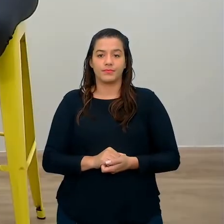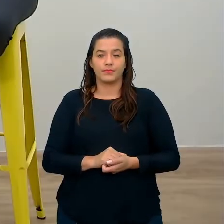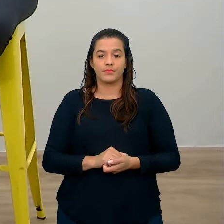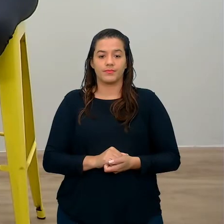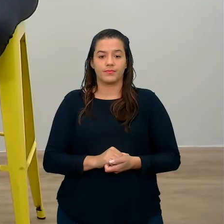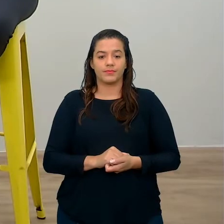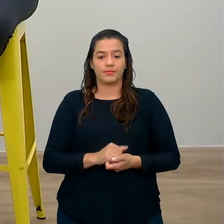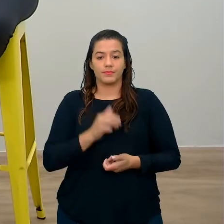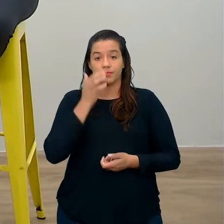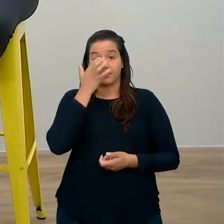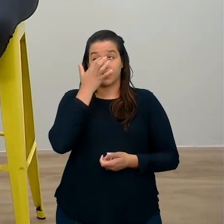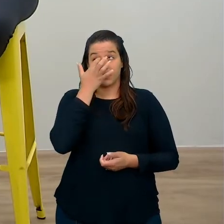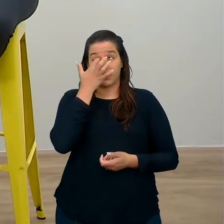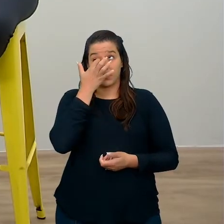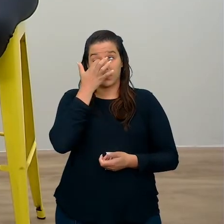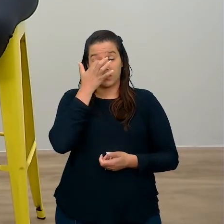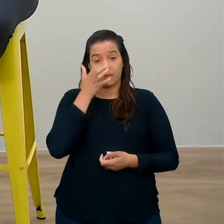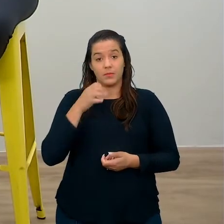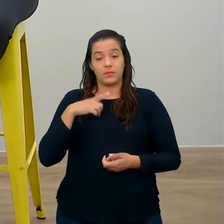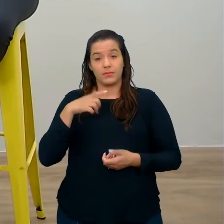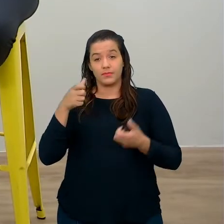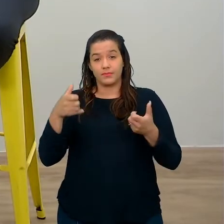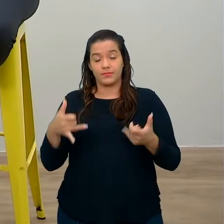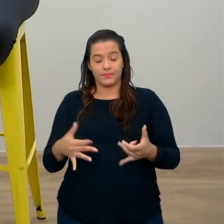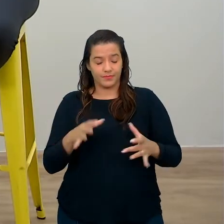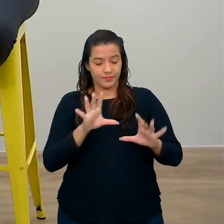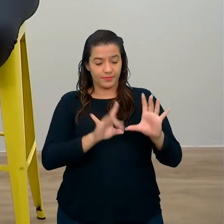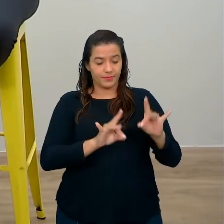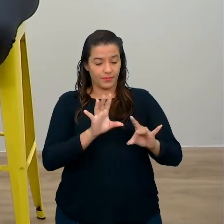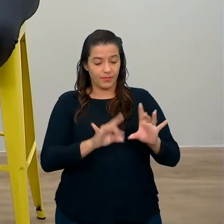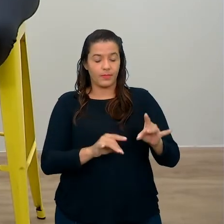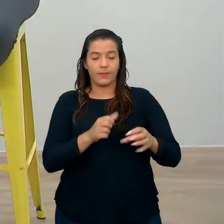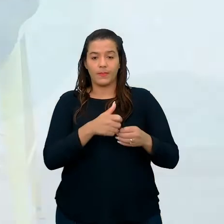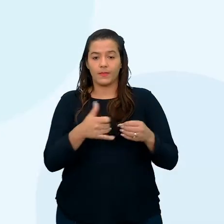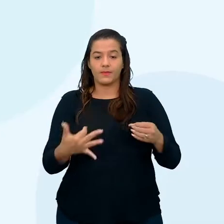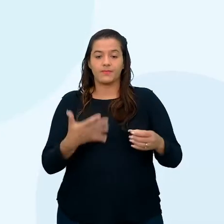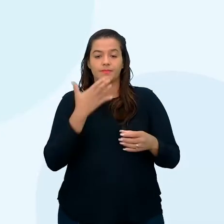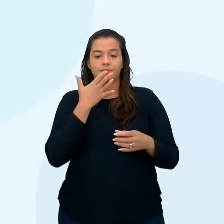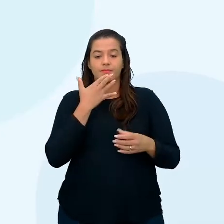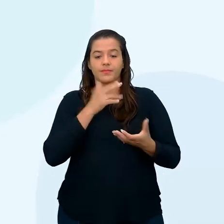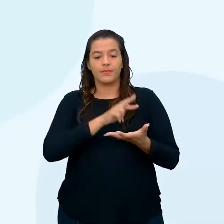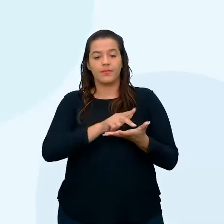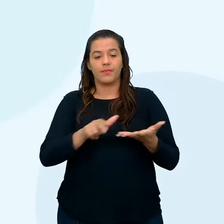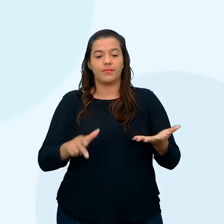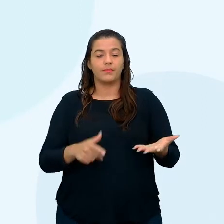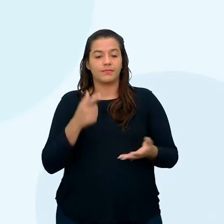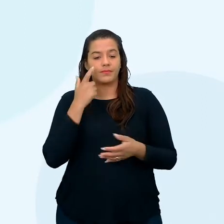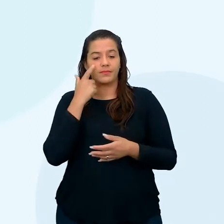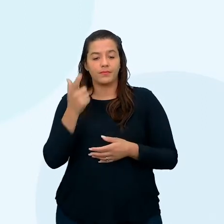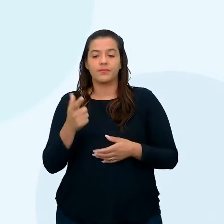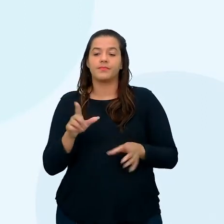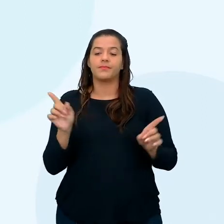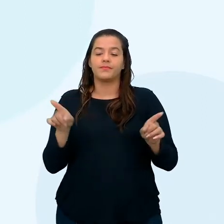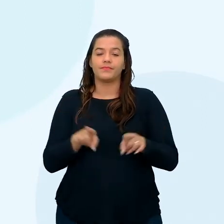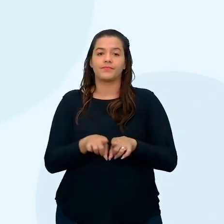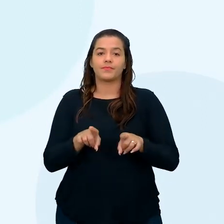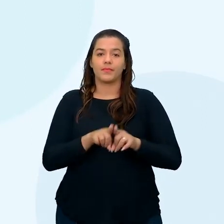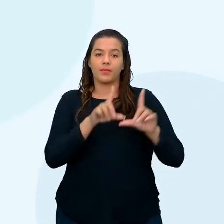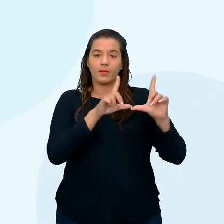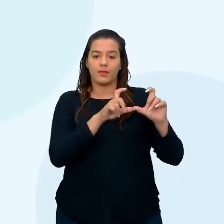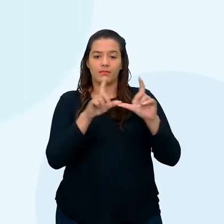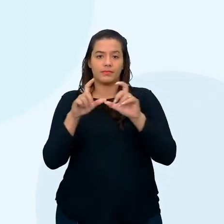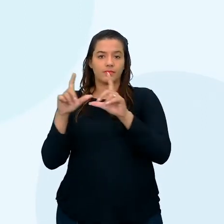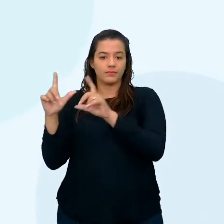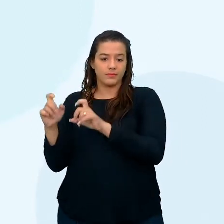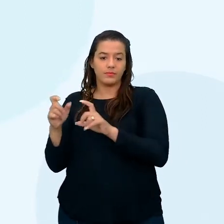então, voltando para a questão do solo e das colorações que a gente viu, essas colorações vocês viram lá nas figurinhas com